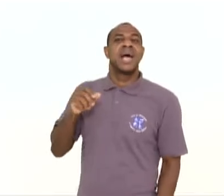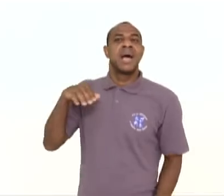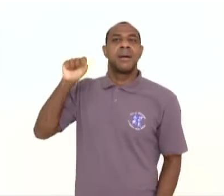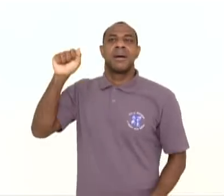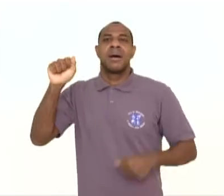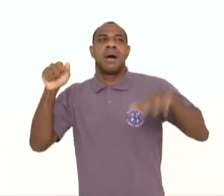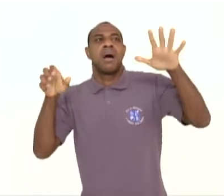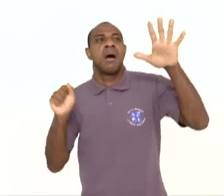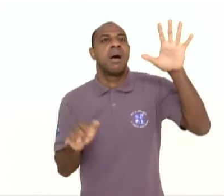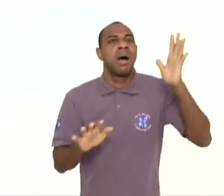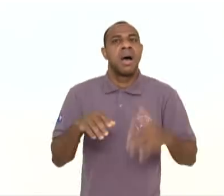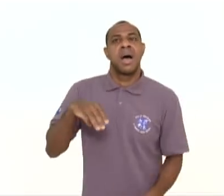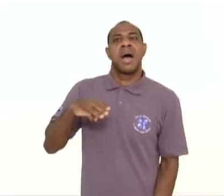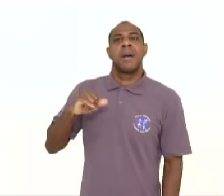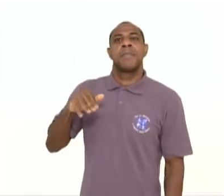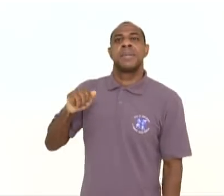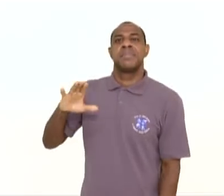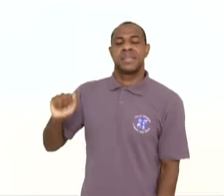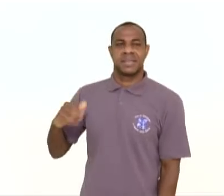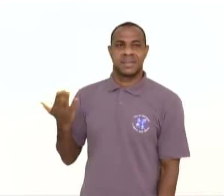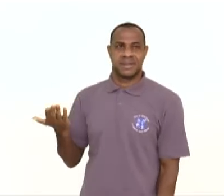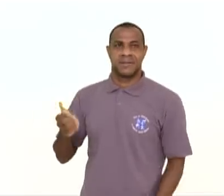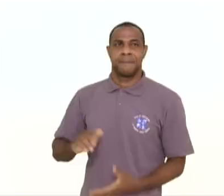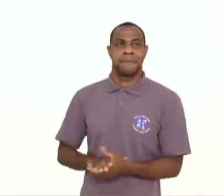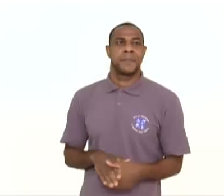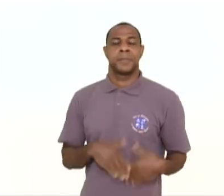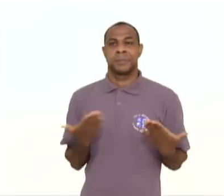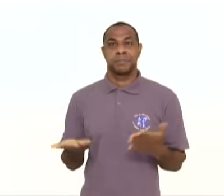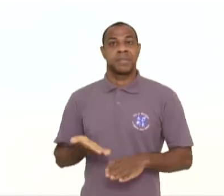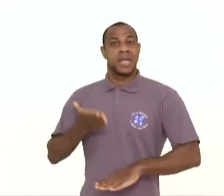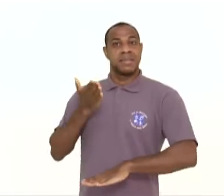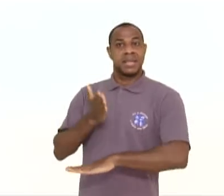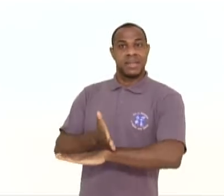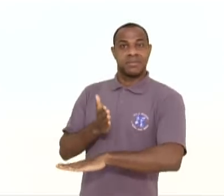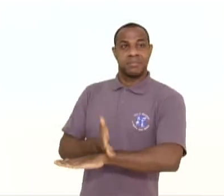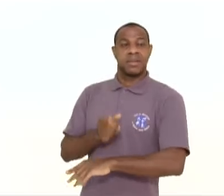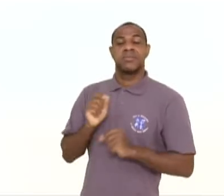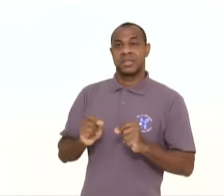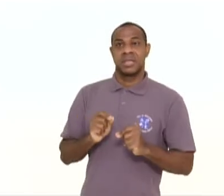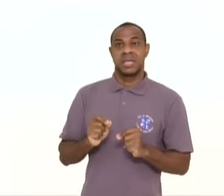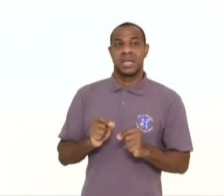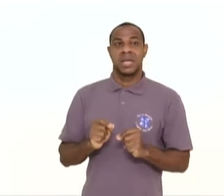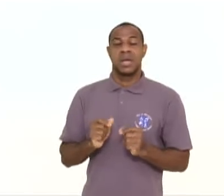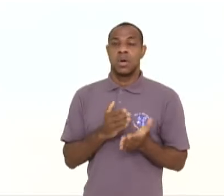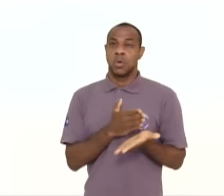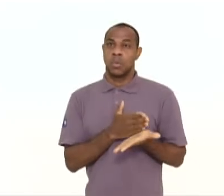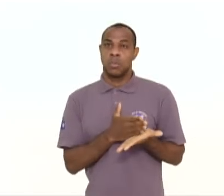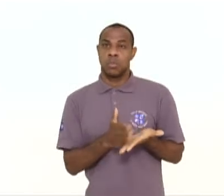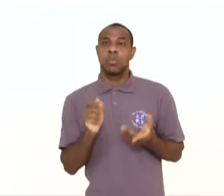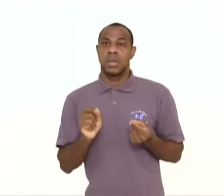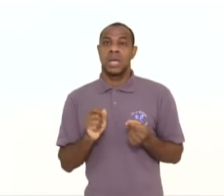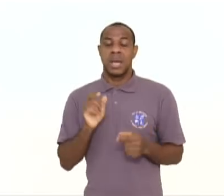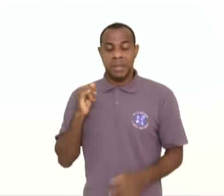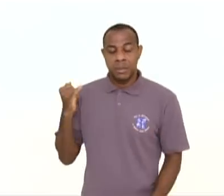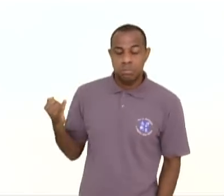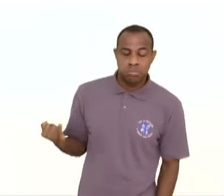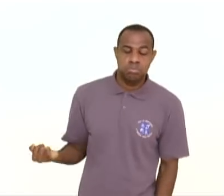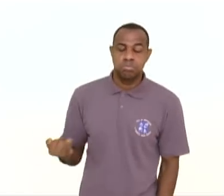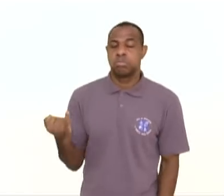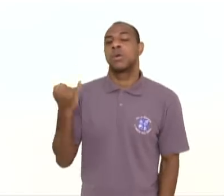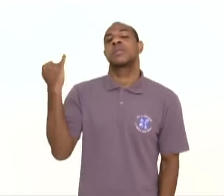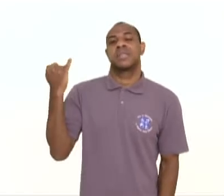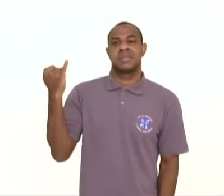Idade Média, a mímica tornou-se um dos fatores mais importantes de atuação no teatro e no circo, né? foi